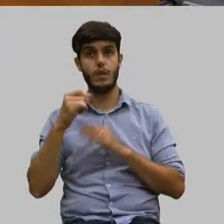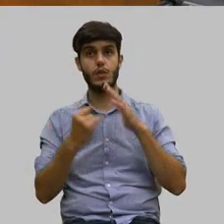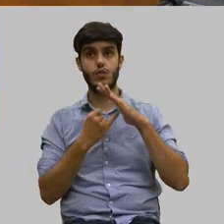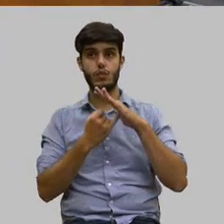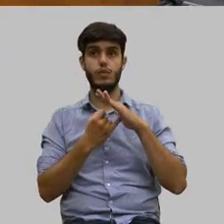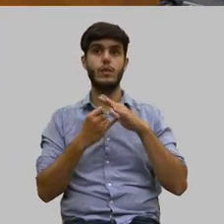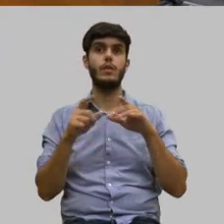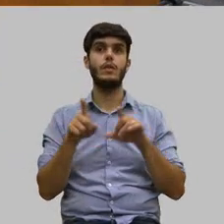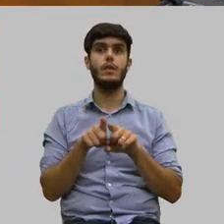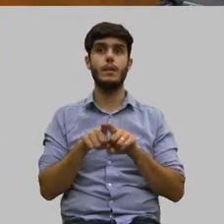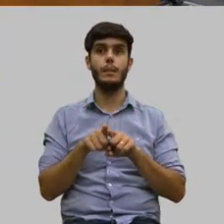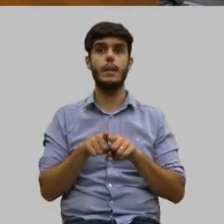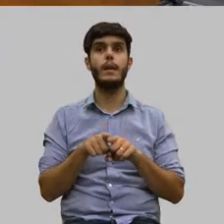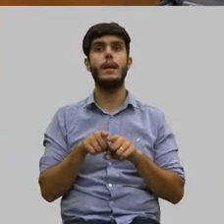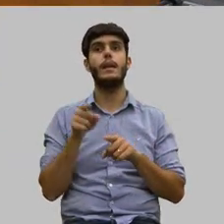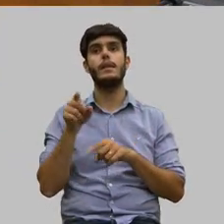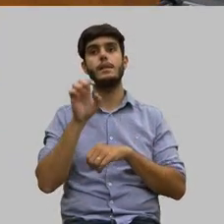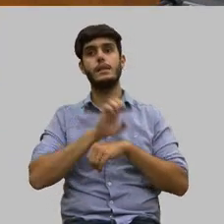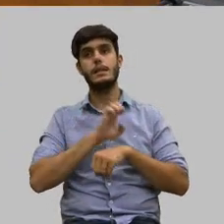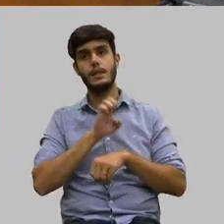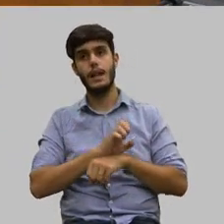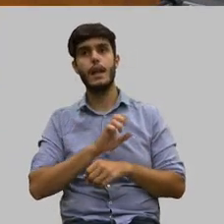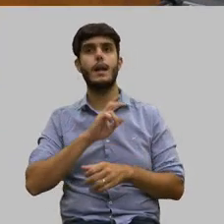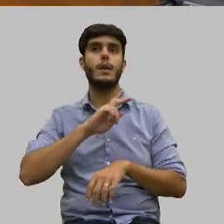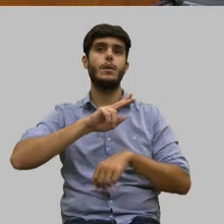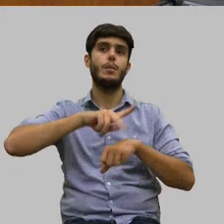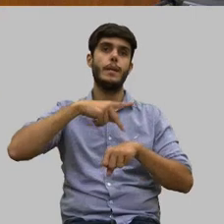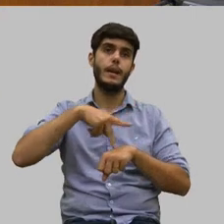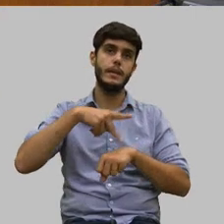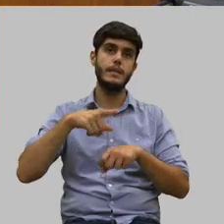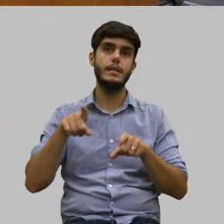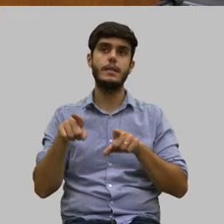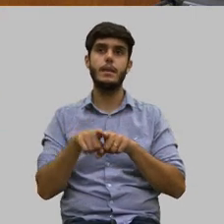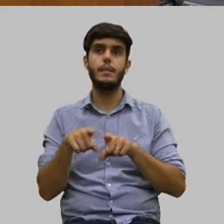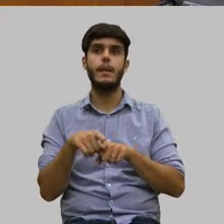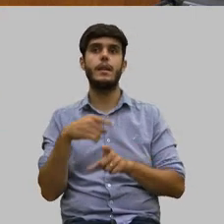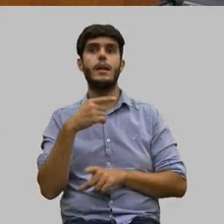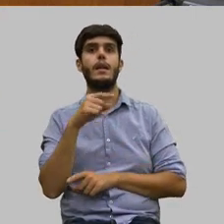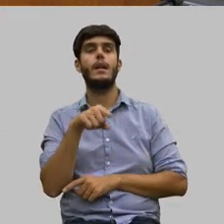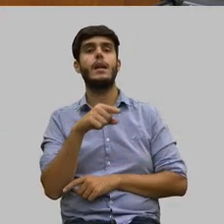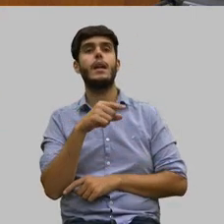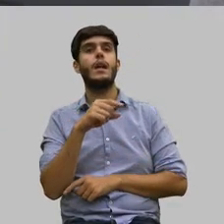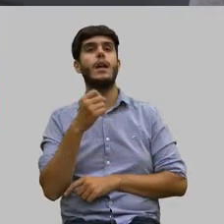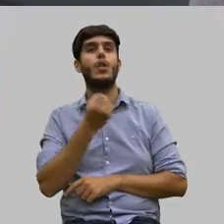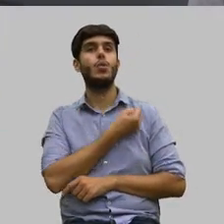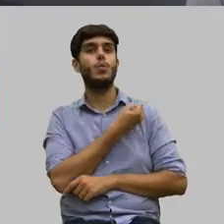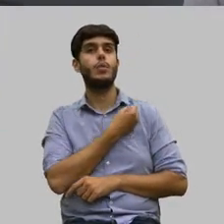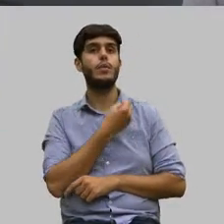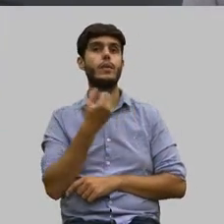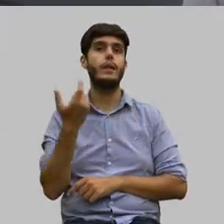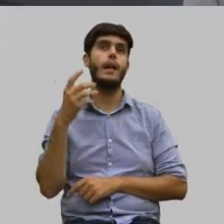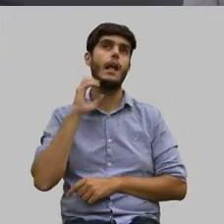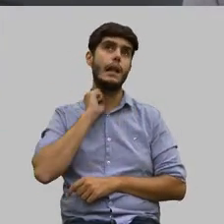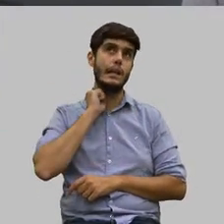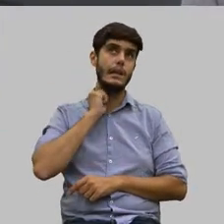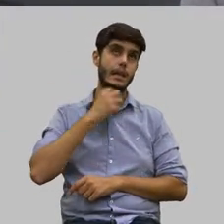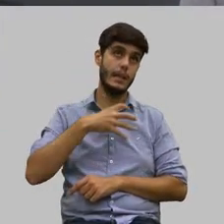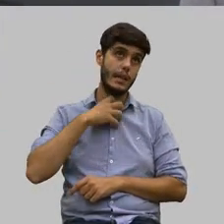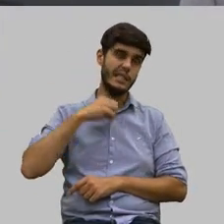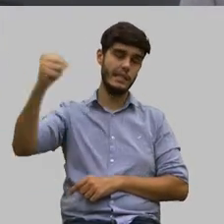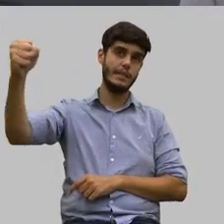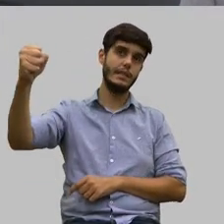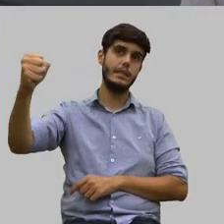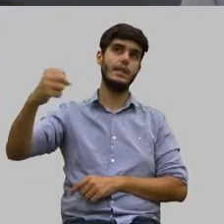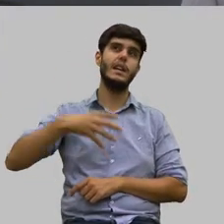só a nível do Estado ou do país eh um número de suicídio em especial da Segurança Pública de forma